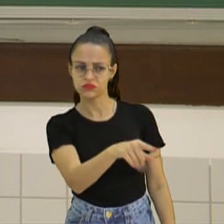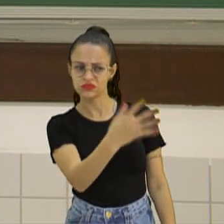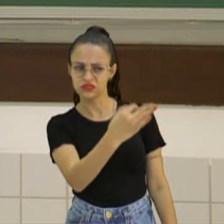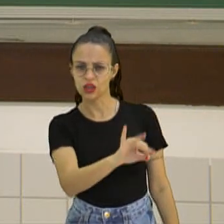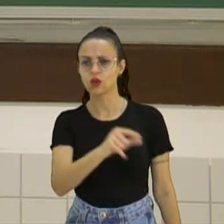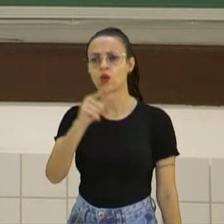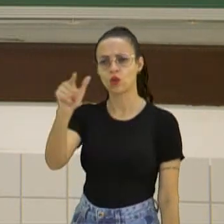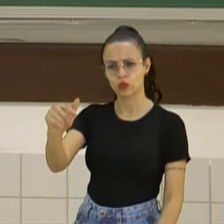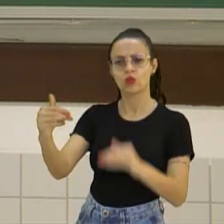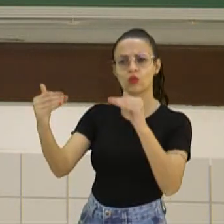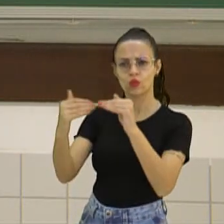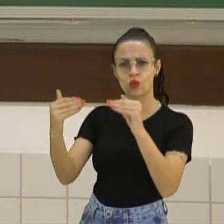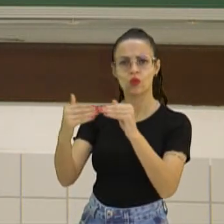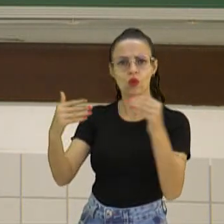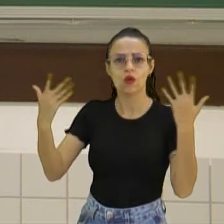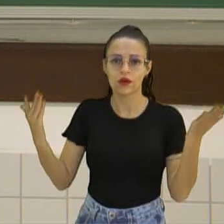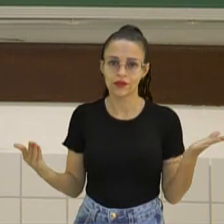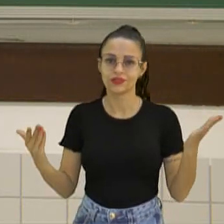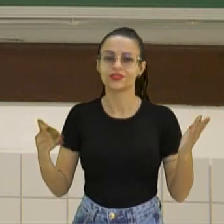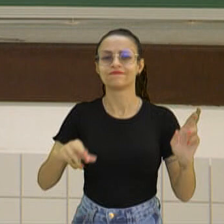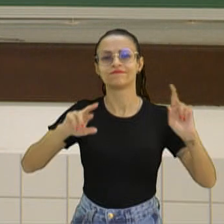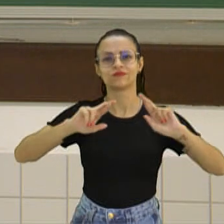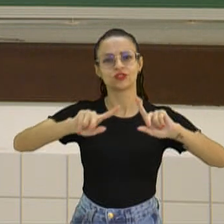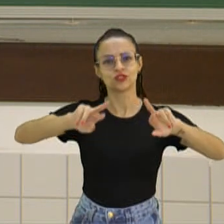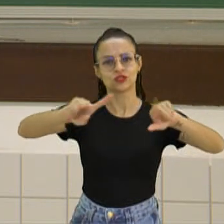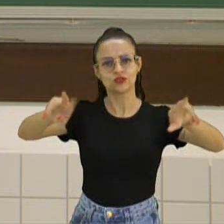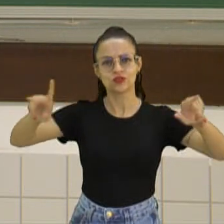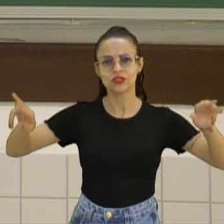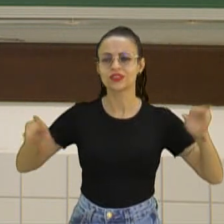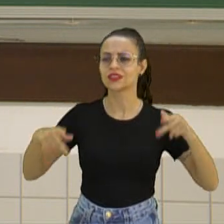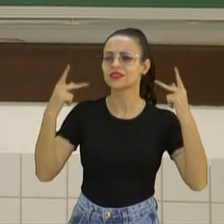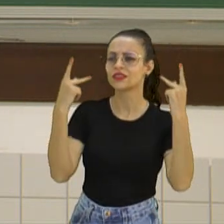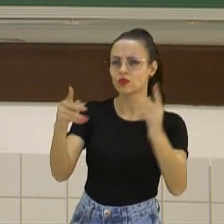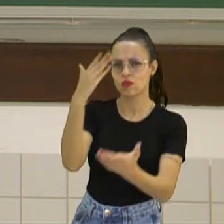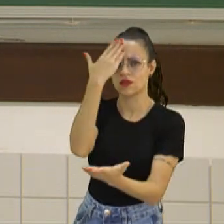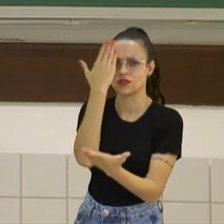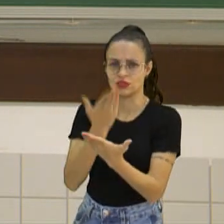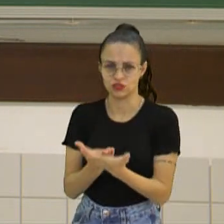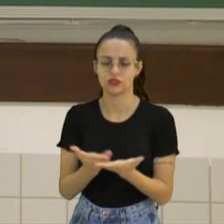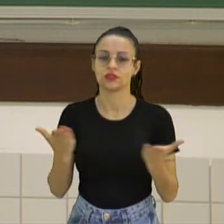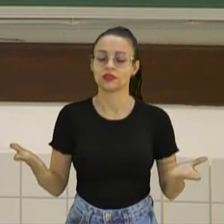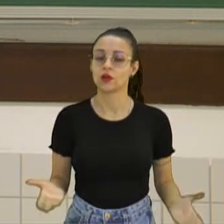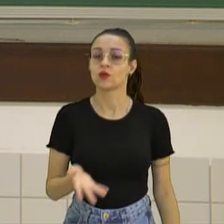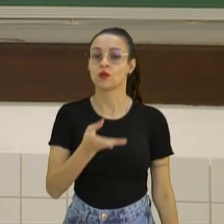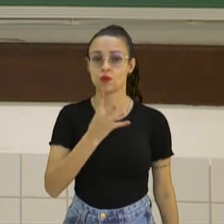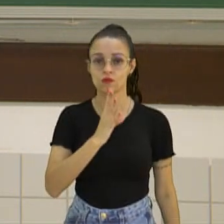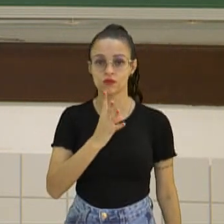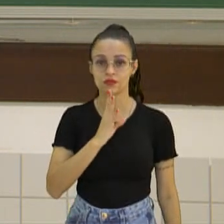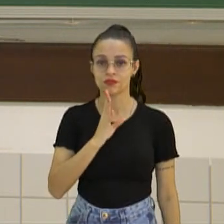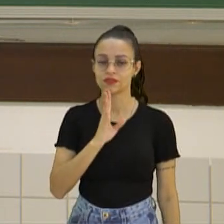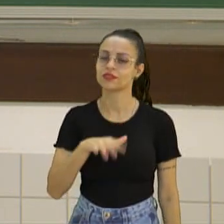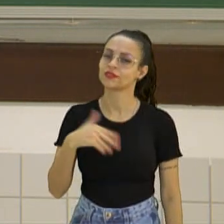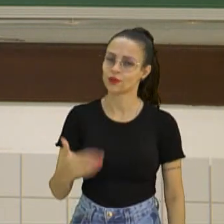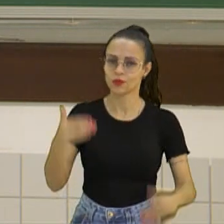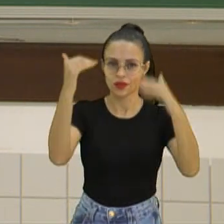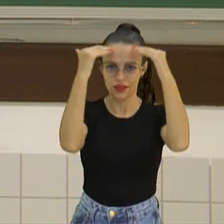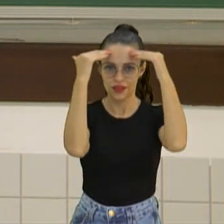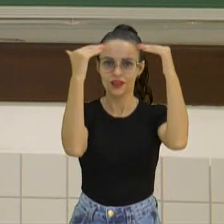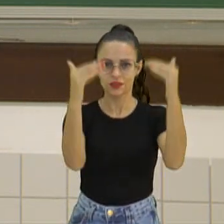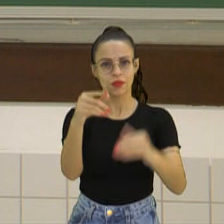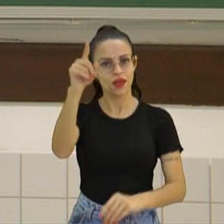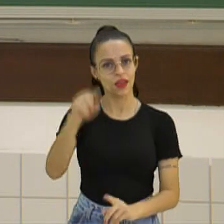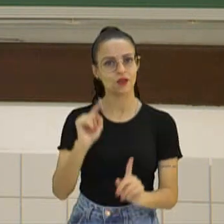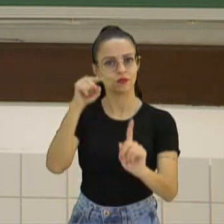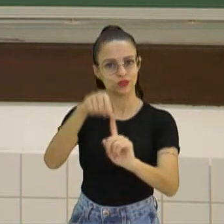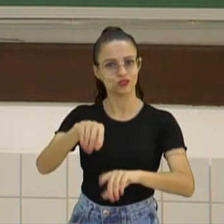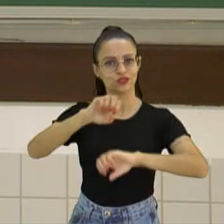parecer correto para outro extremamente importante é o seu sagrado então conhecer para respeitar inclusive o